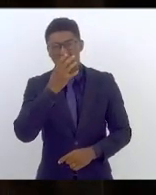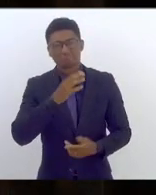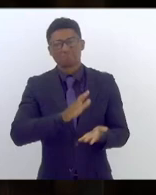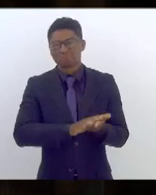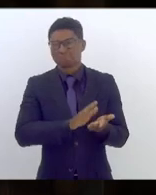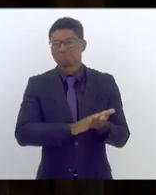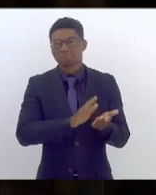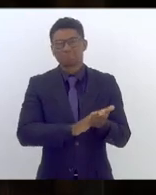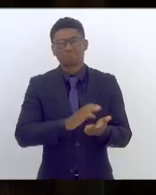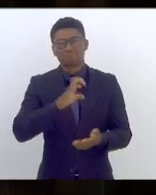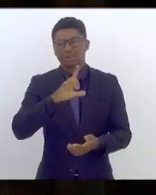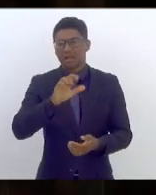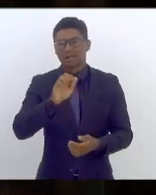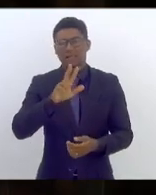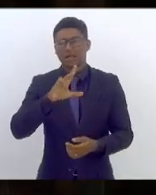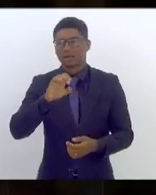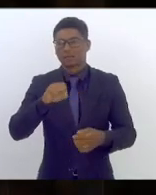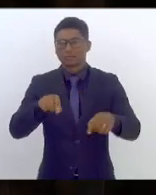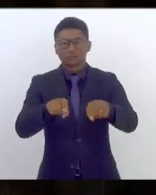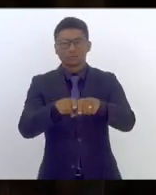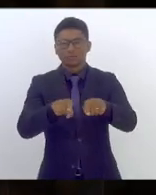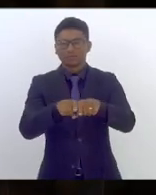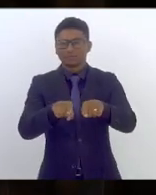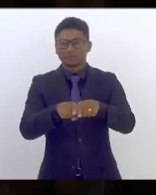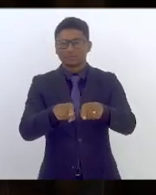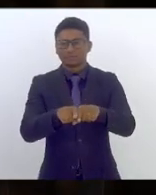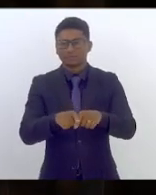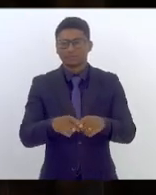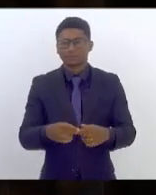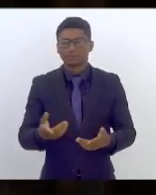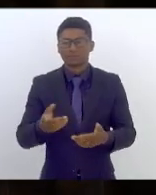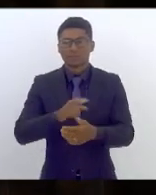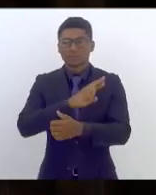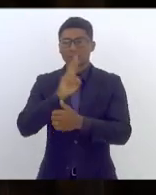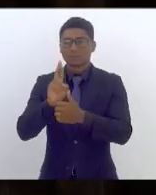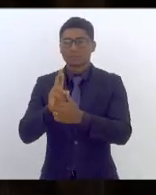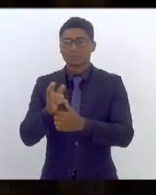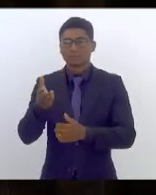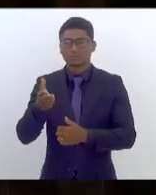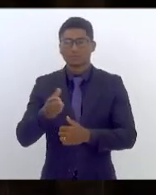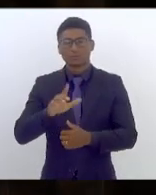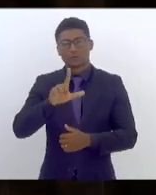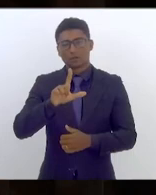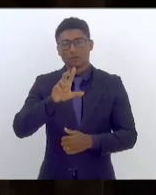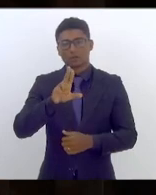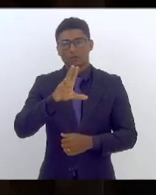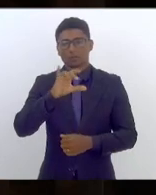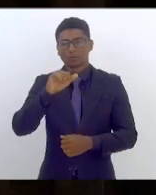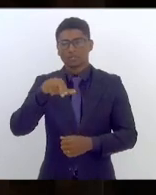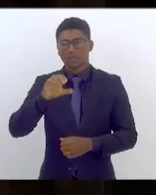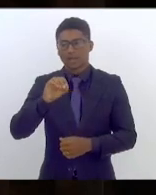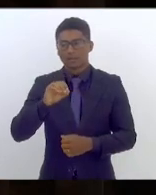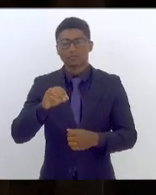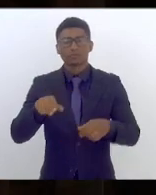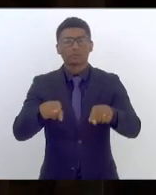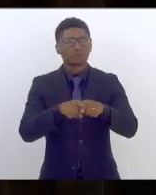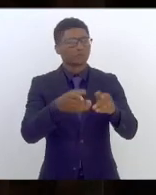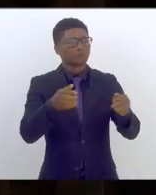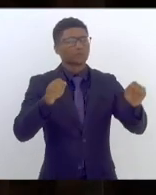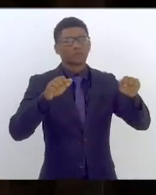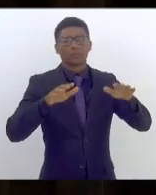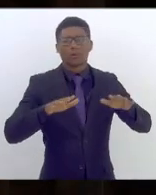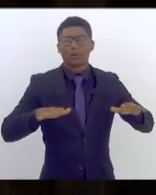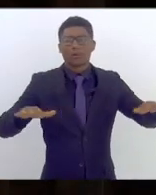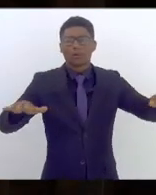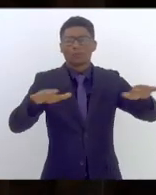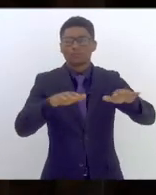ao Cláudio Parabéns ao nosso atual procurador-geral Luciano Matos e a todos vocês né